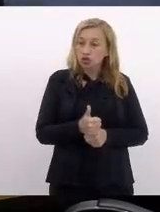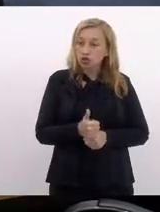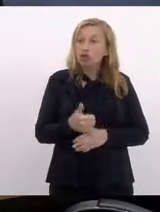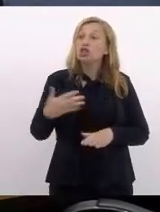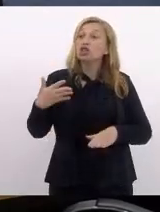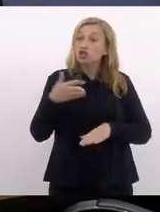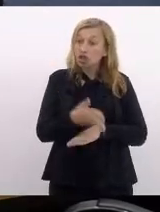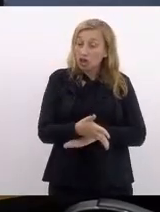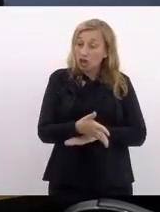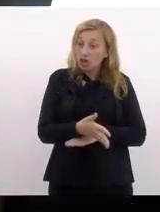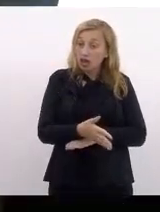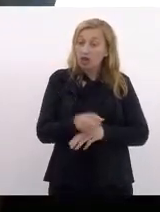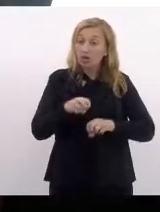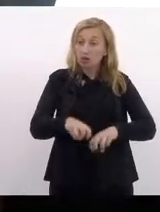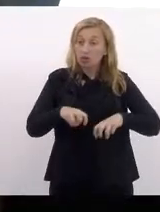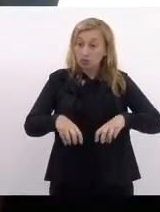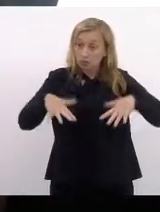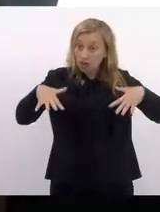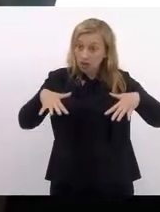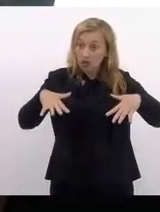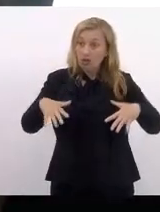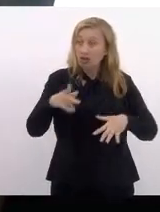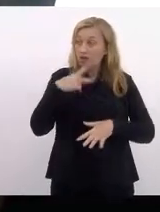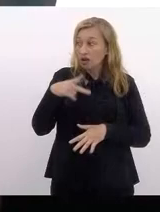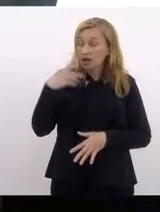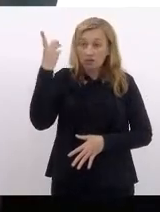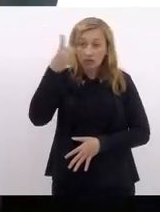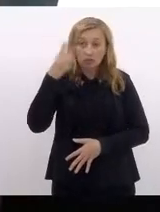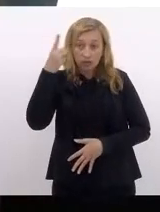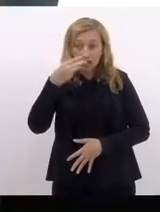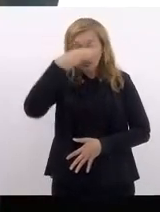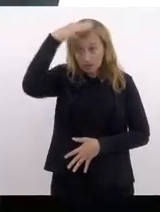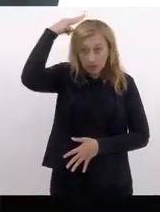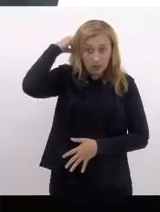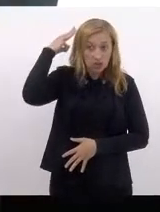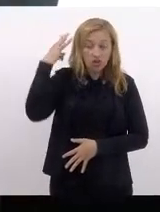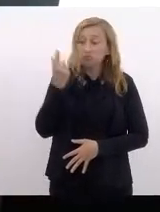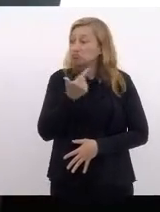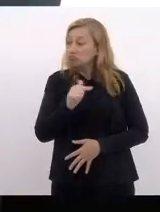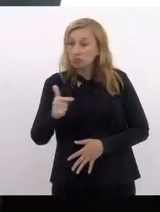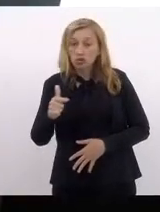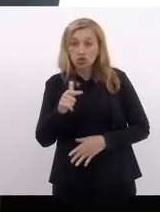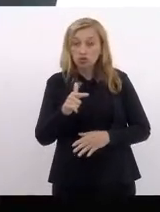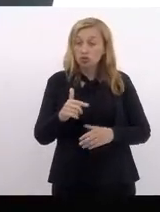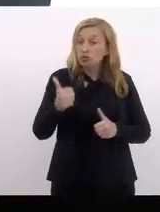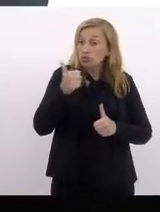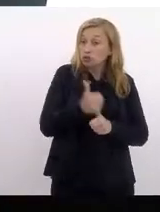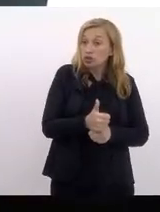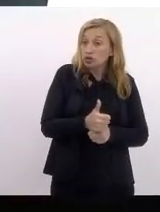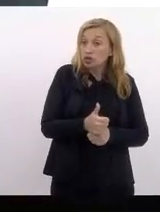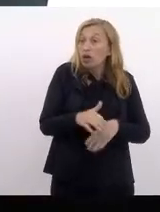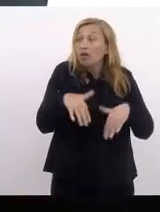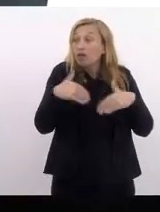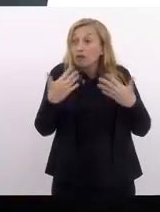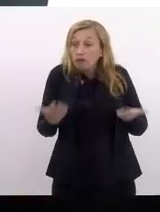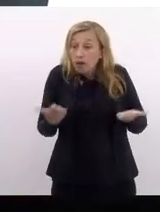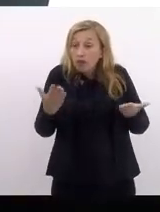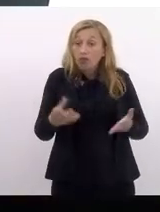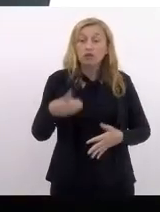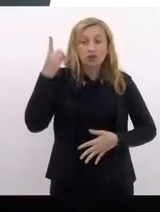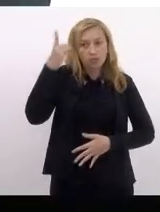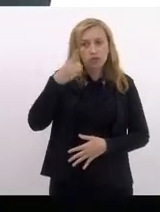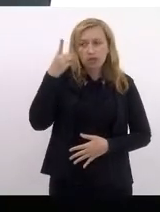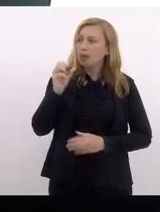cheguei o plenário contactei o deputado Márcio Pacheco e não tinha o substitutivo então não